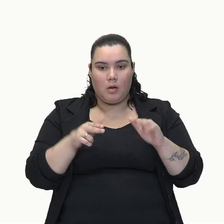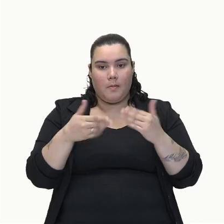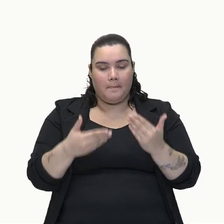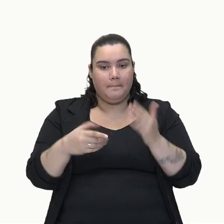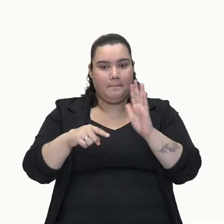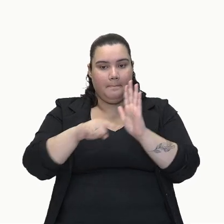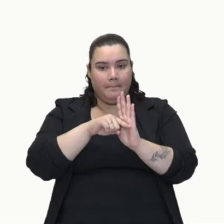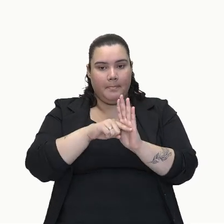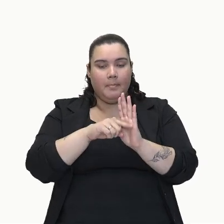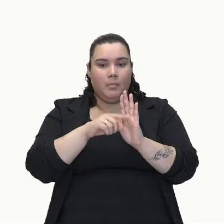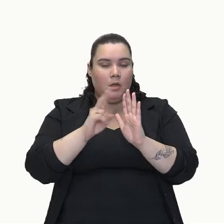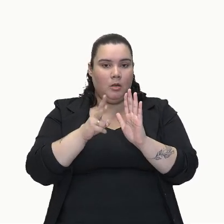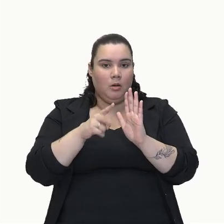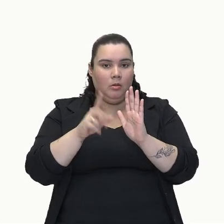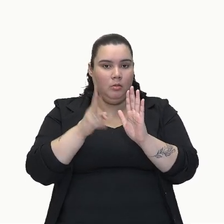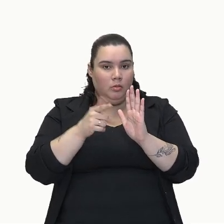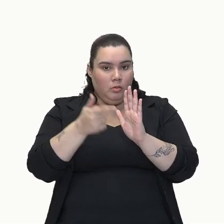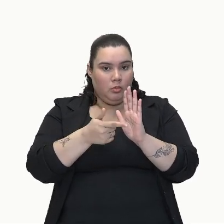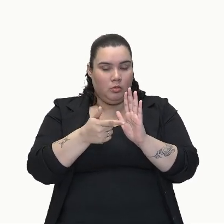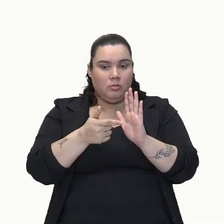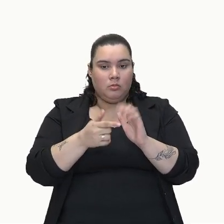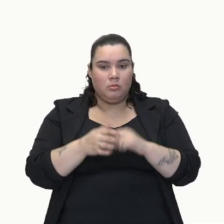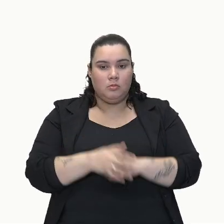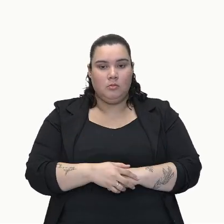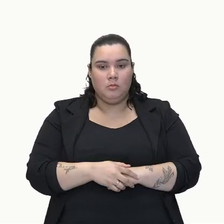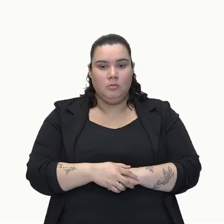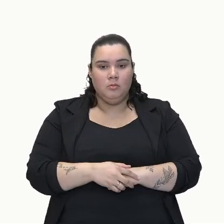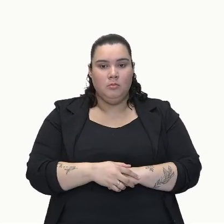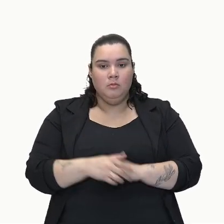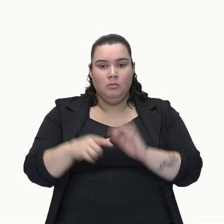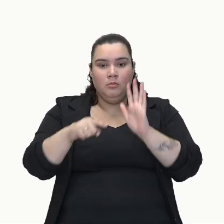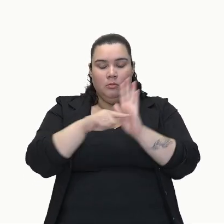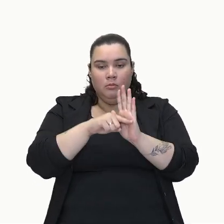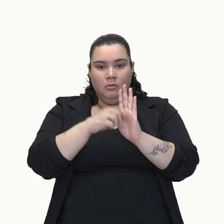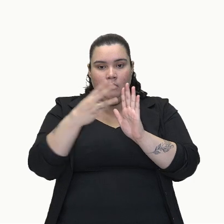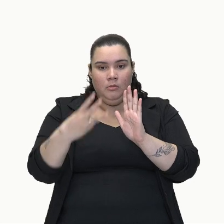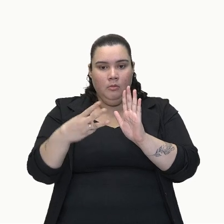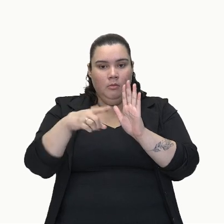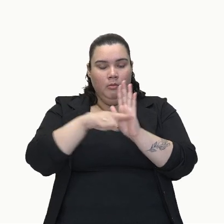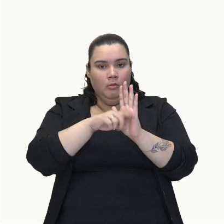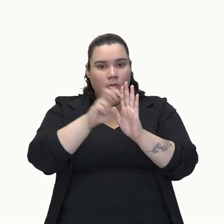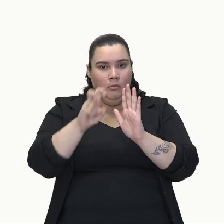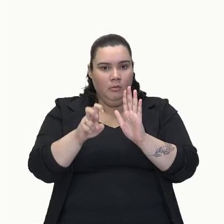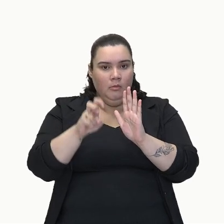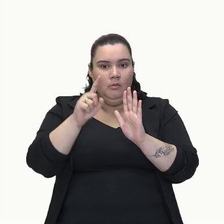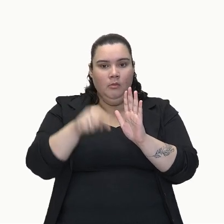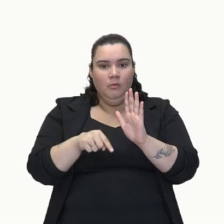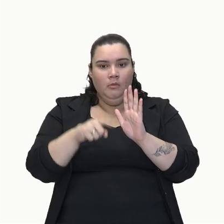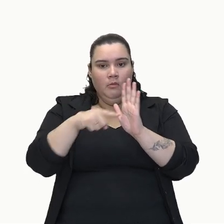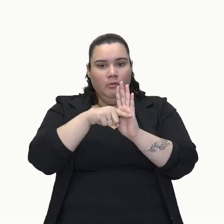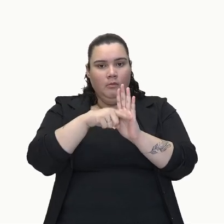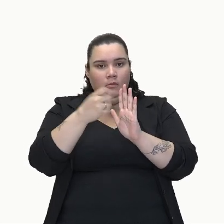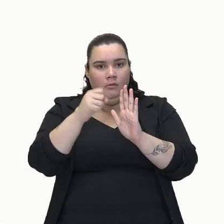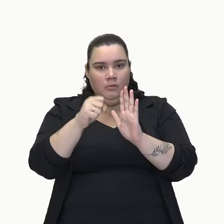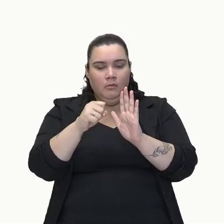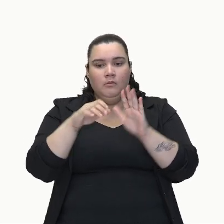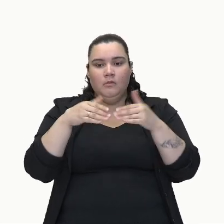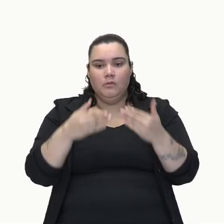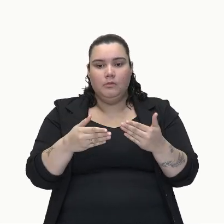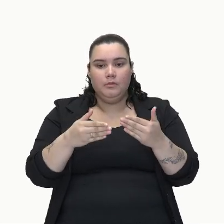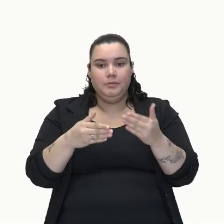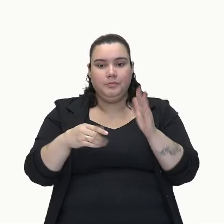ele permanece sendo 2. Menos 3 menos 5 é igual a menos 8. Então, vai